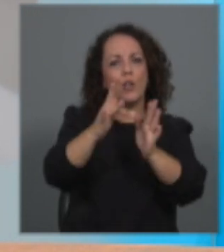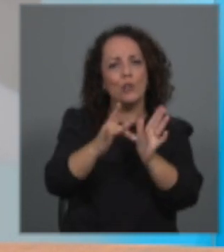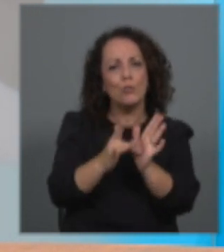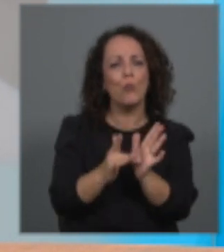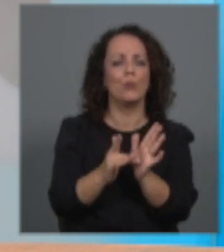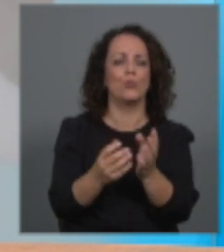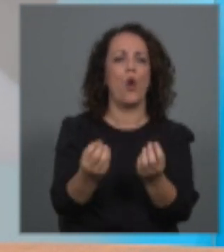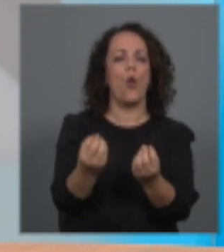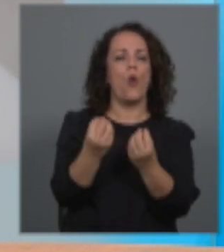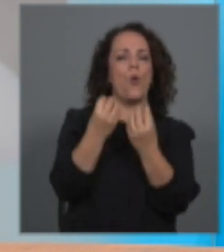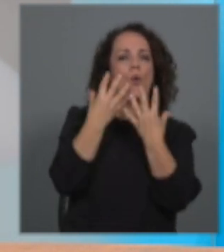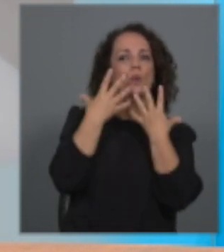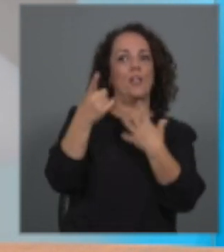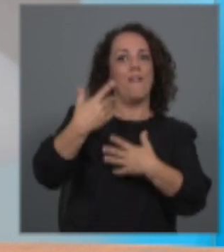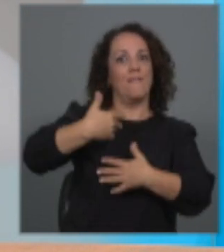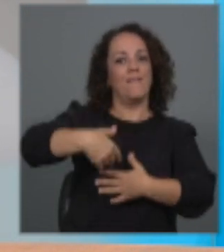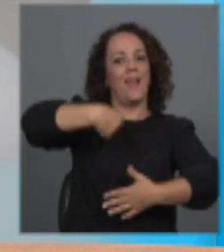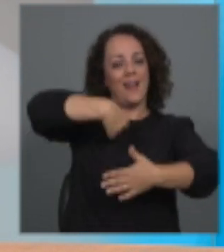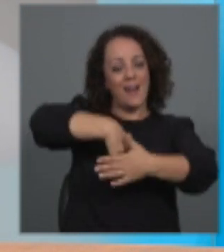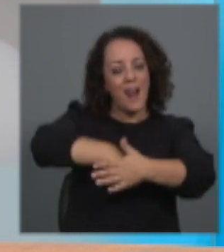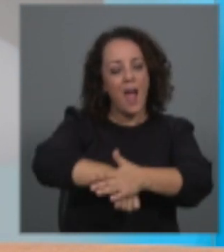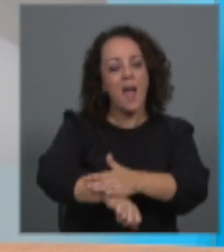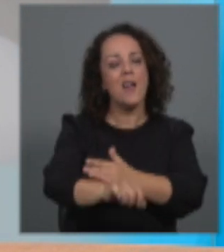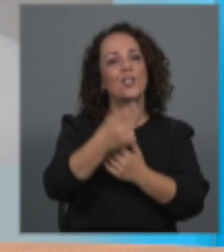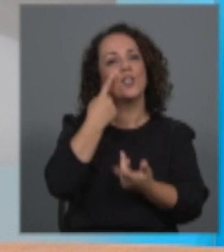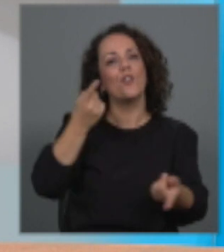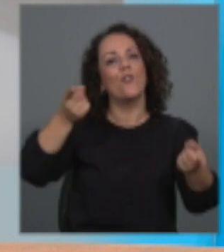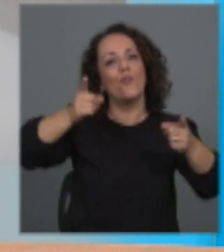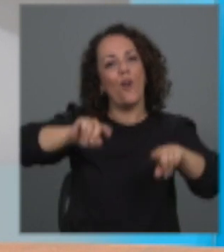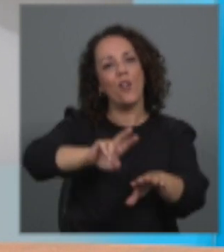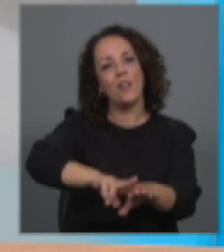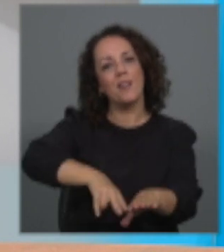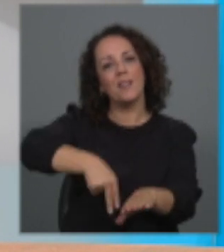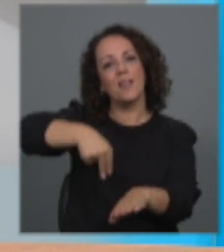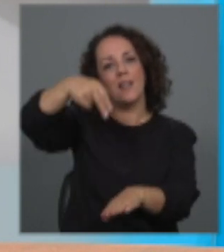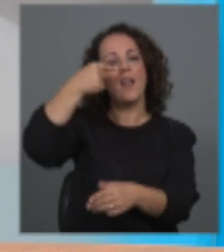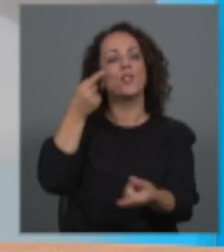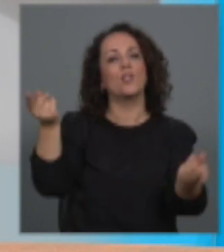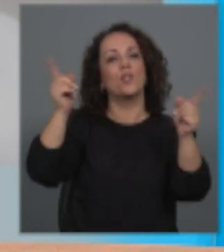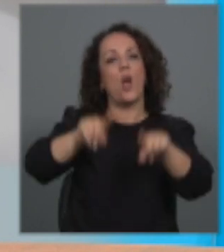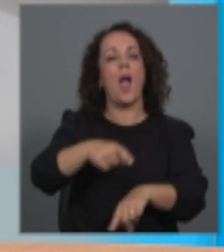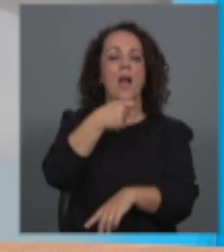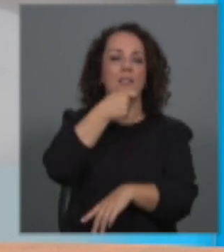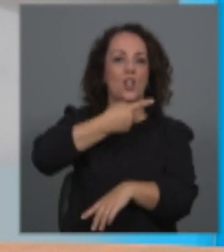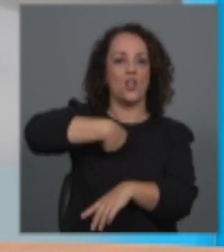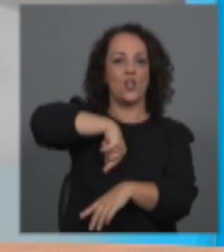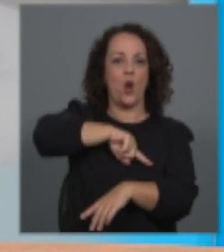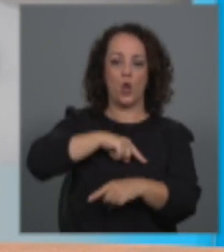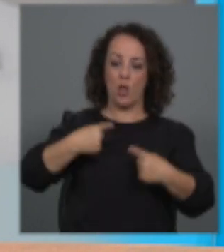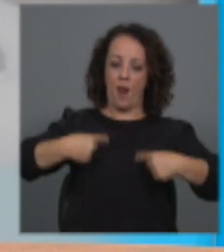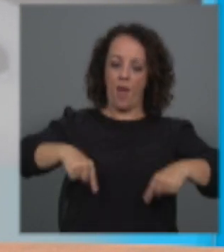que nasce e renasce sempre que nós o fizermos renascer na nossa